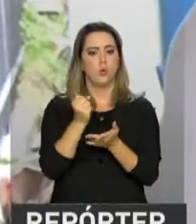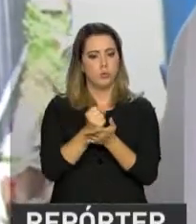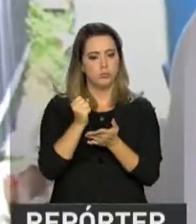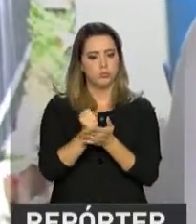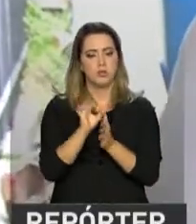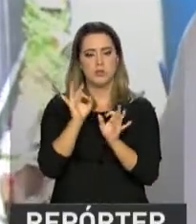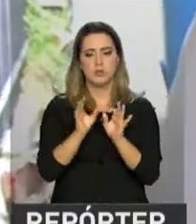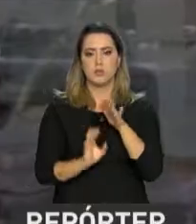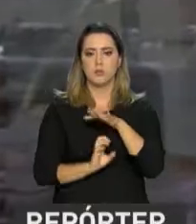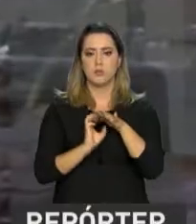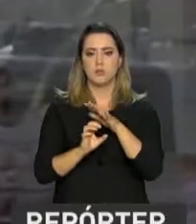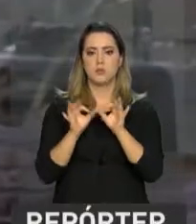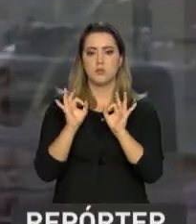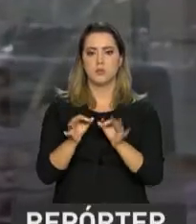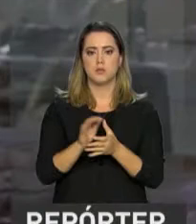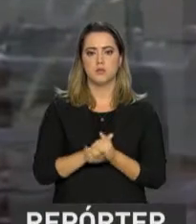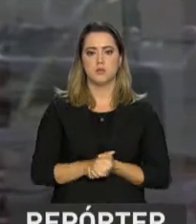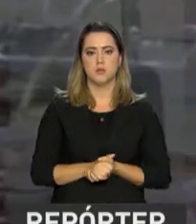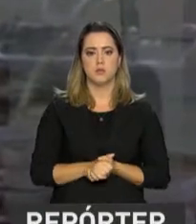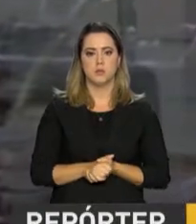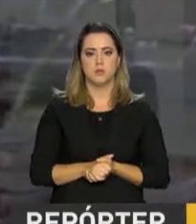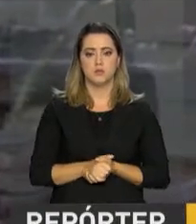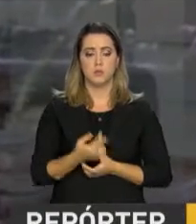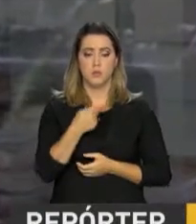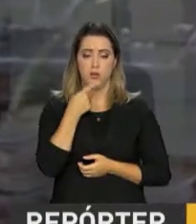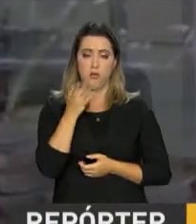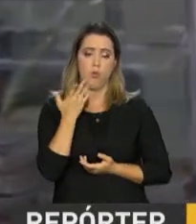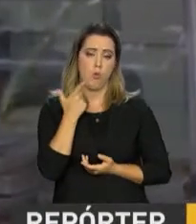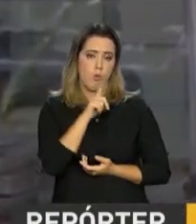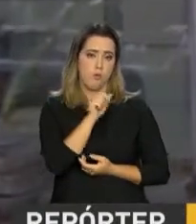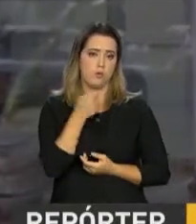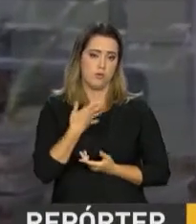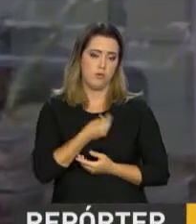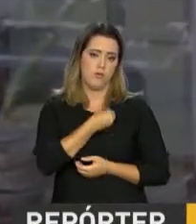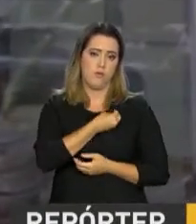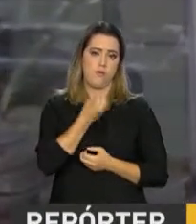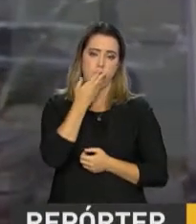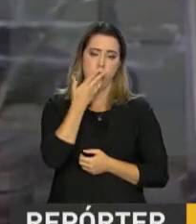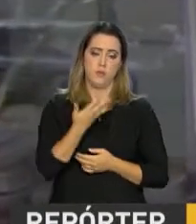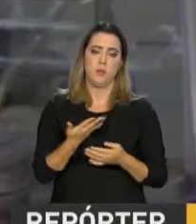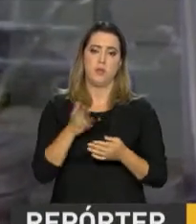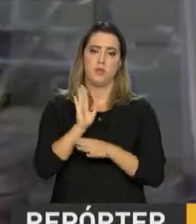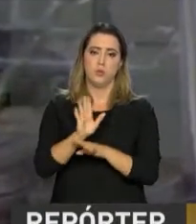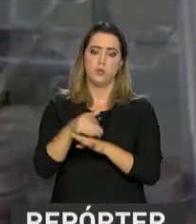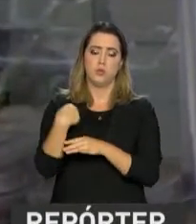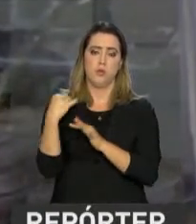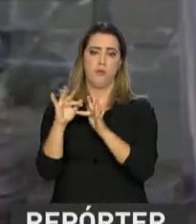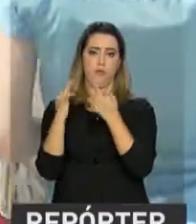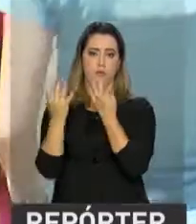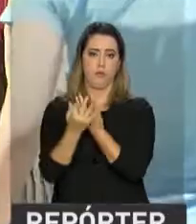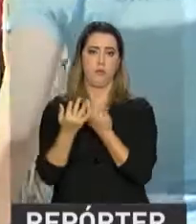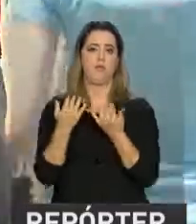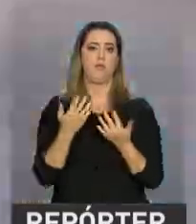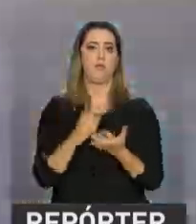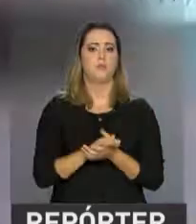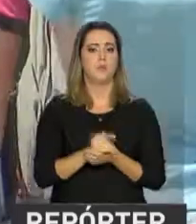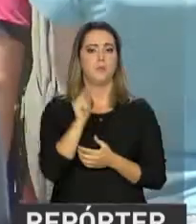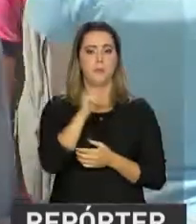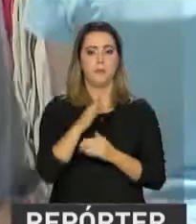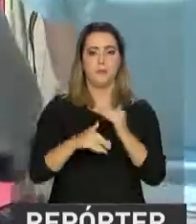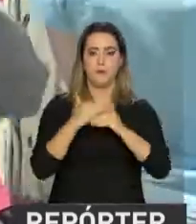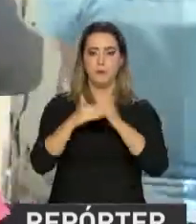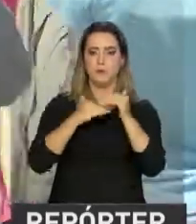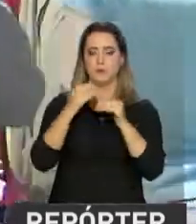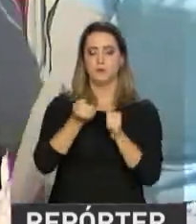está crescendo e outra está conseguindo ver vem pra conseguir a ajuda da minha família por exemplo o aumento do número